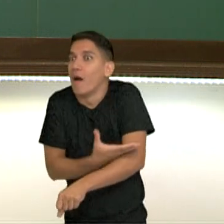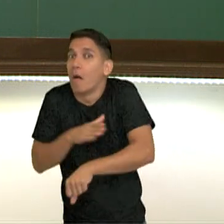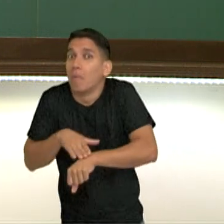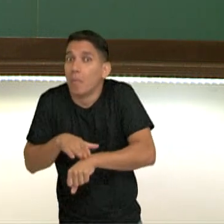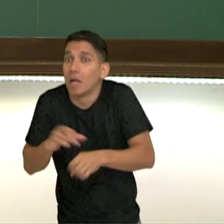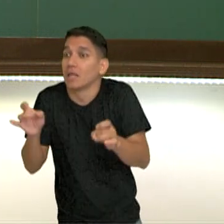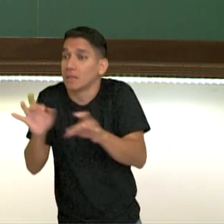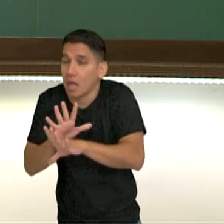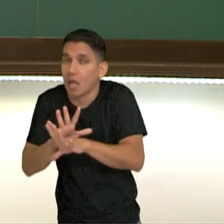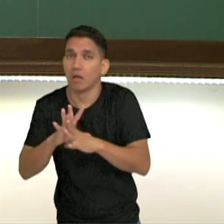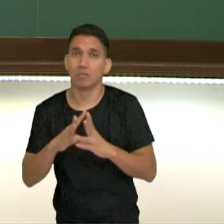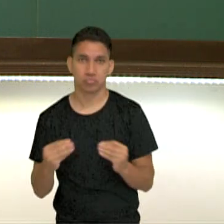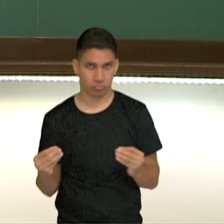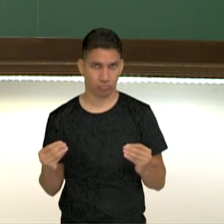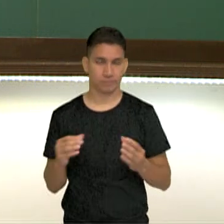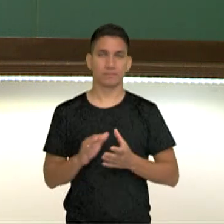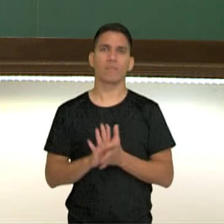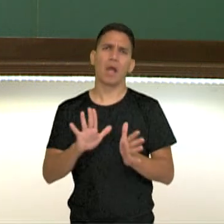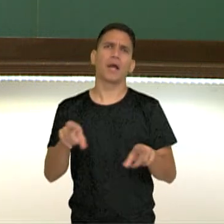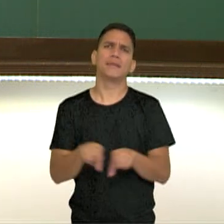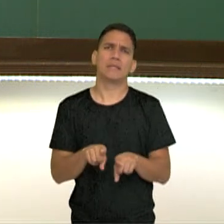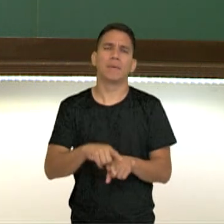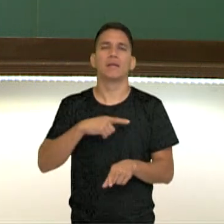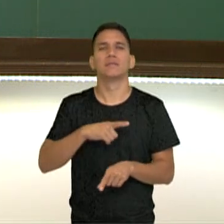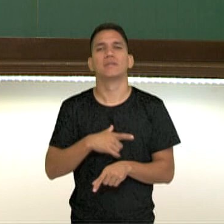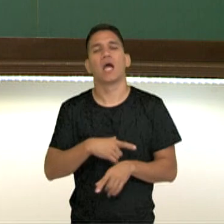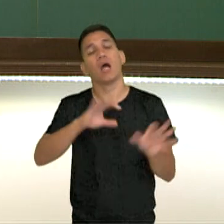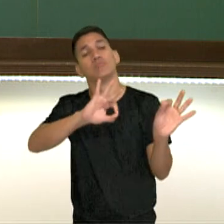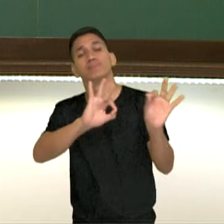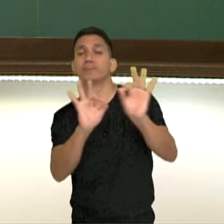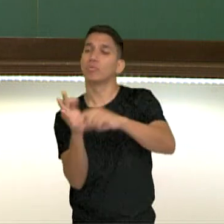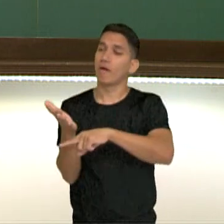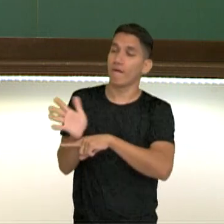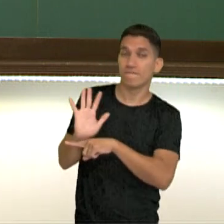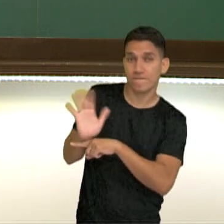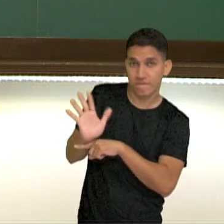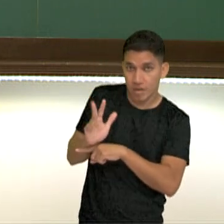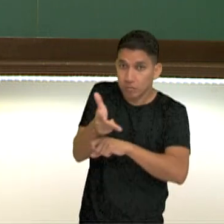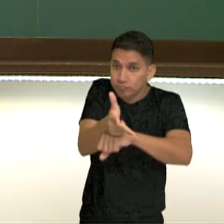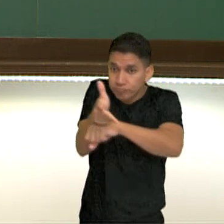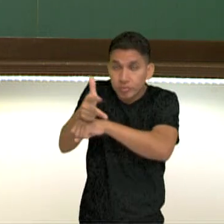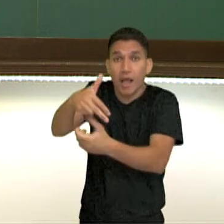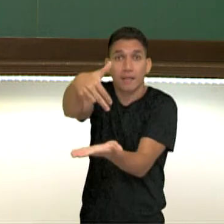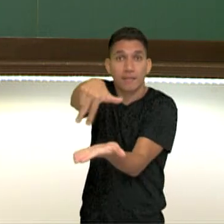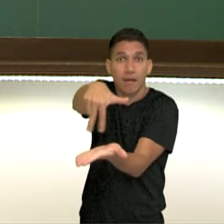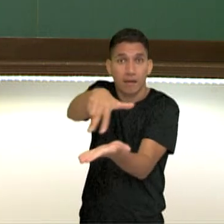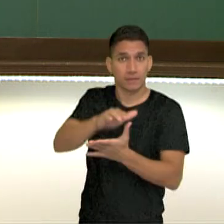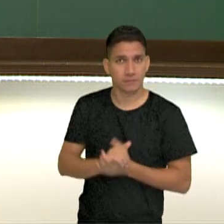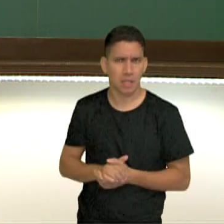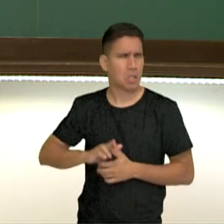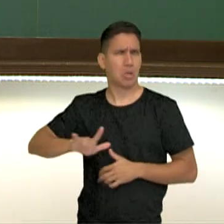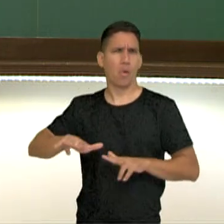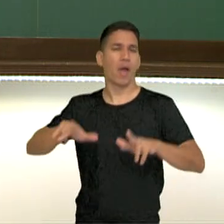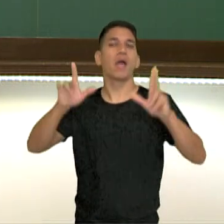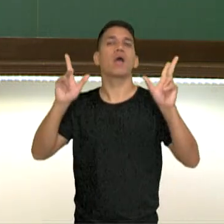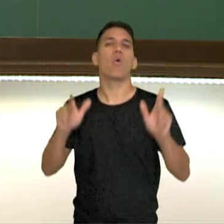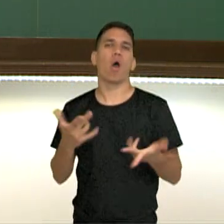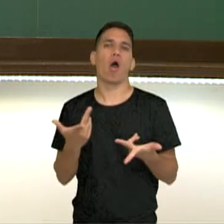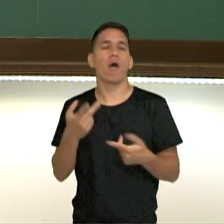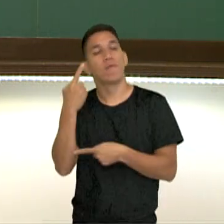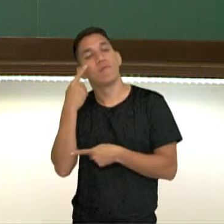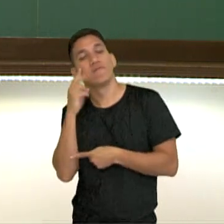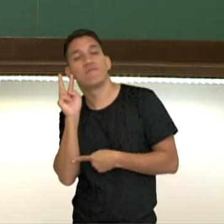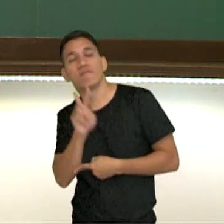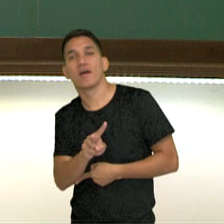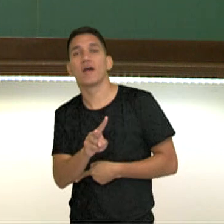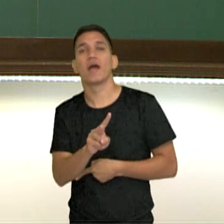Depois você também tem videodança, que é a dança filmada. Não é como essas coreografias que você assiste nos clipes,